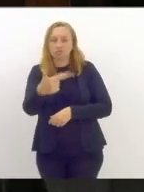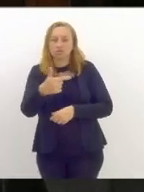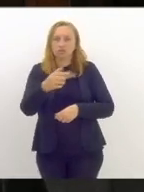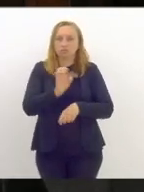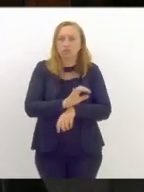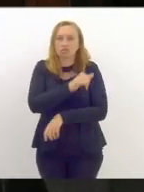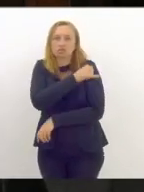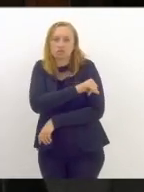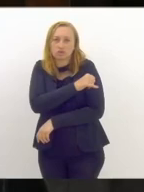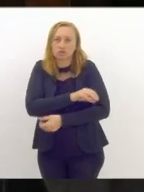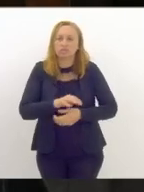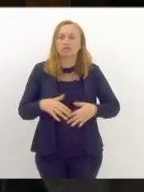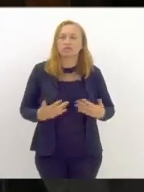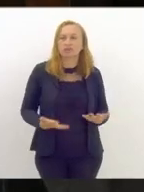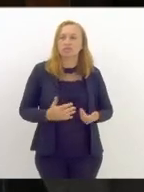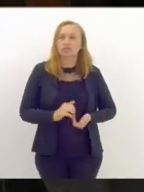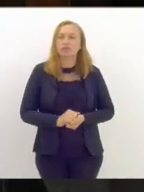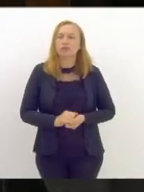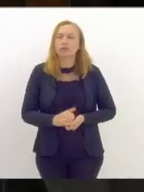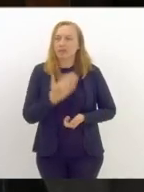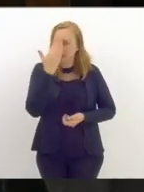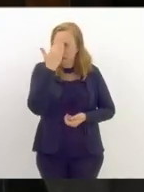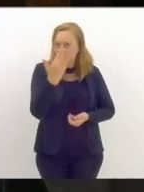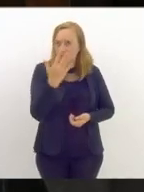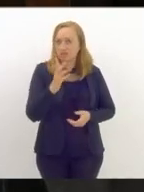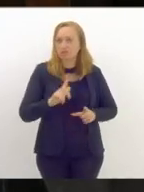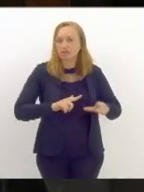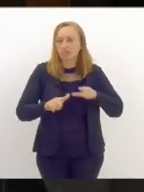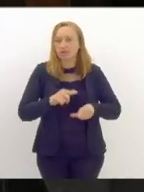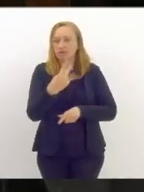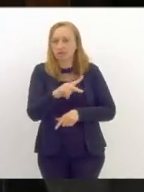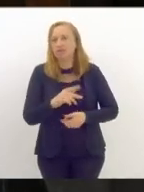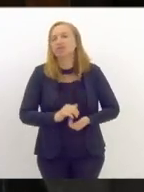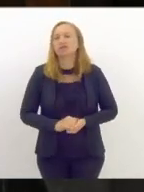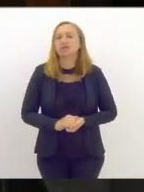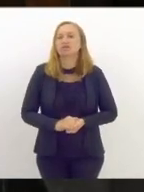do Rio de Janeiro. Então, isso se deve graças à atuação dele.